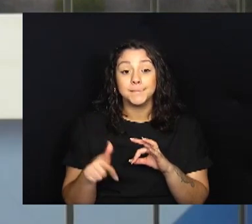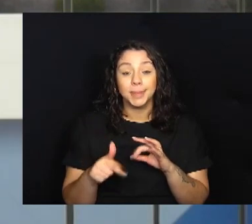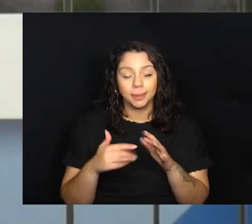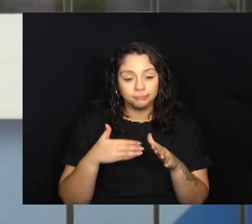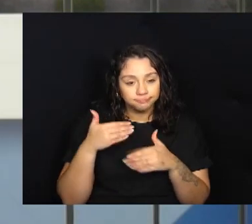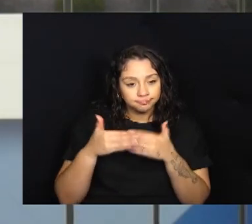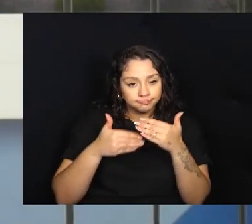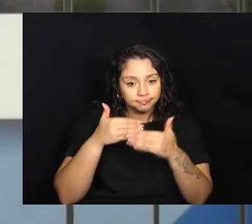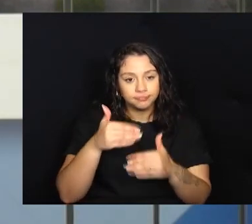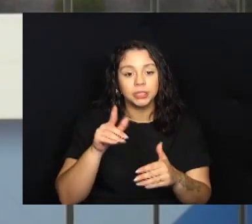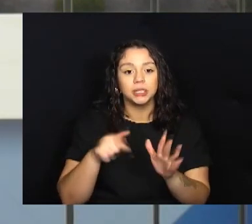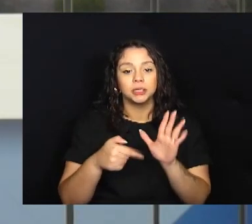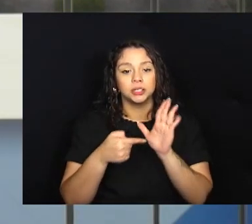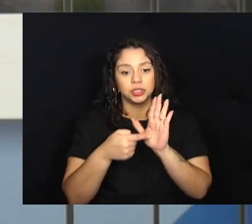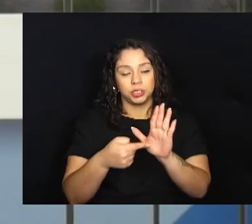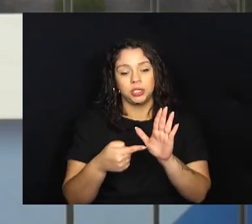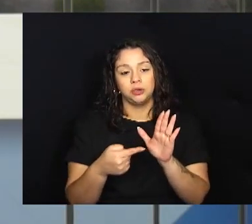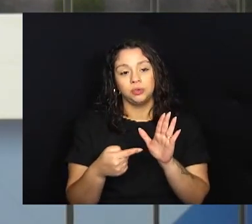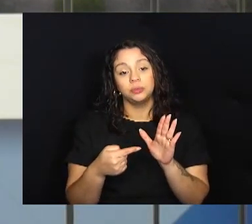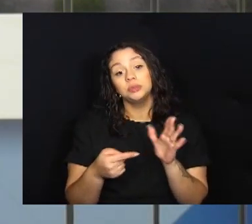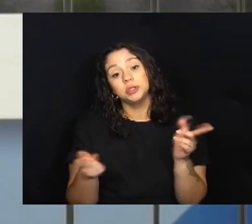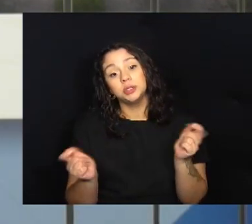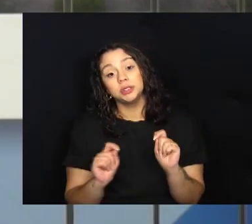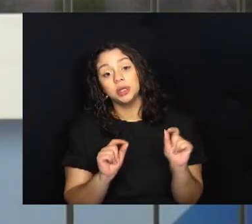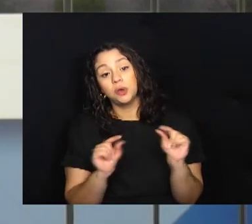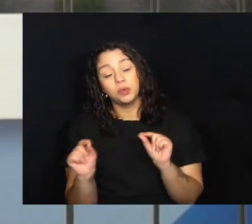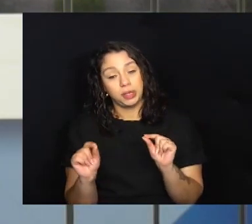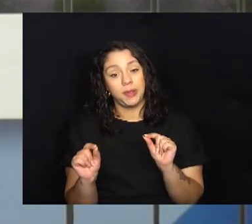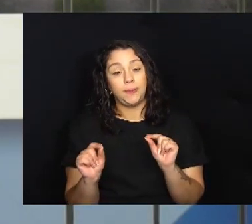desse canal de denúncias, a gente possa fazer,